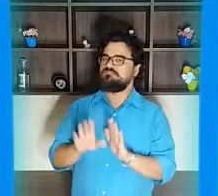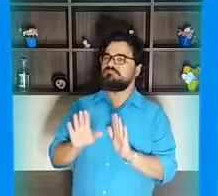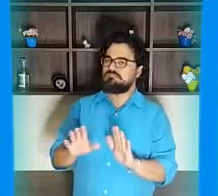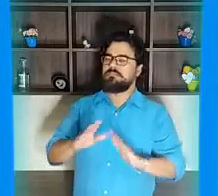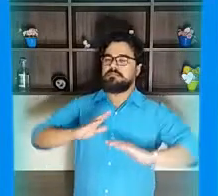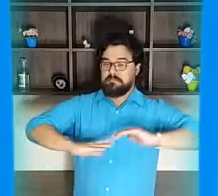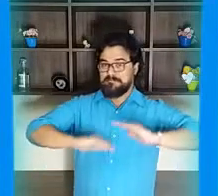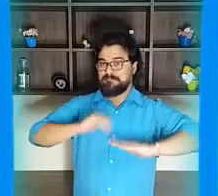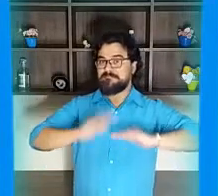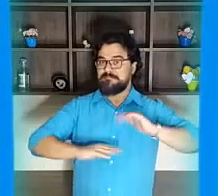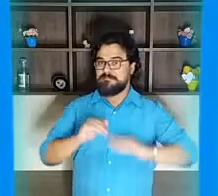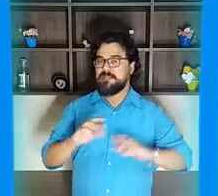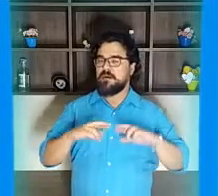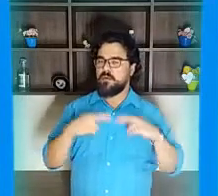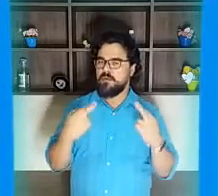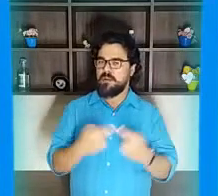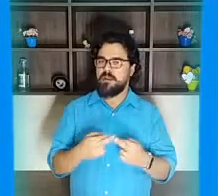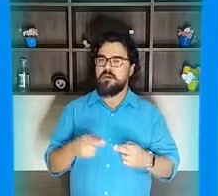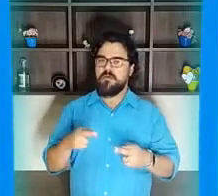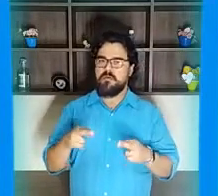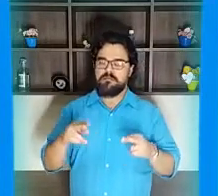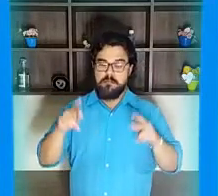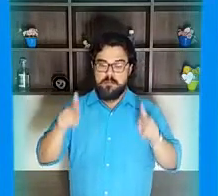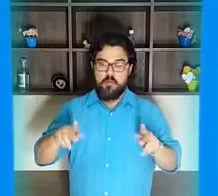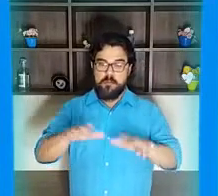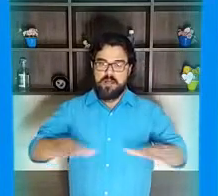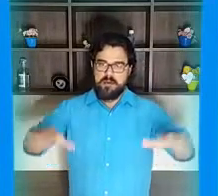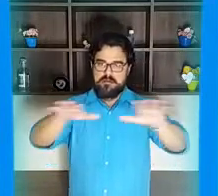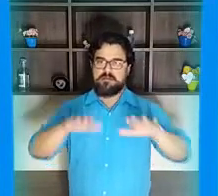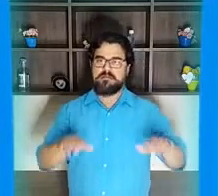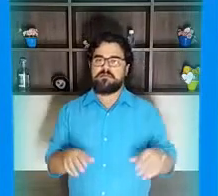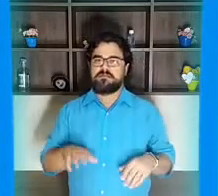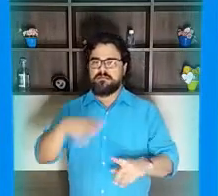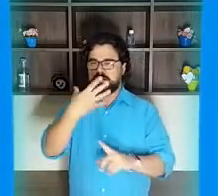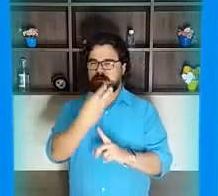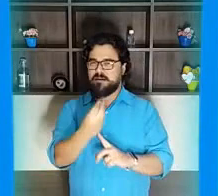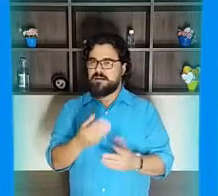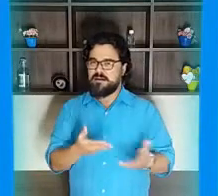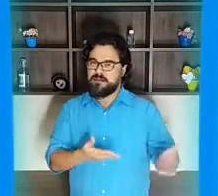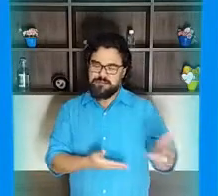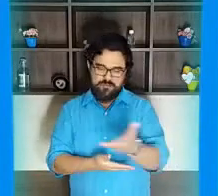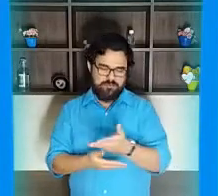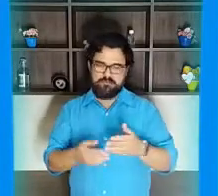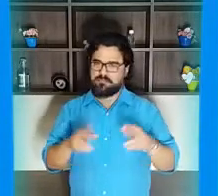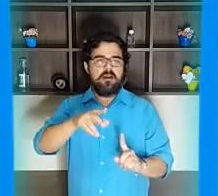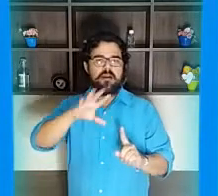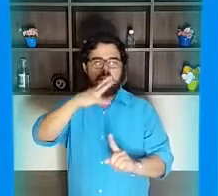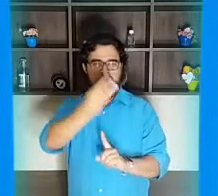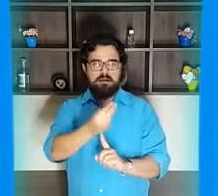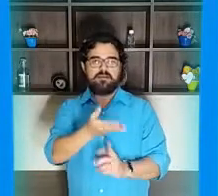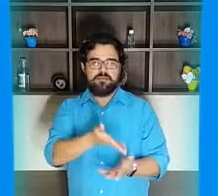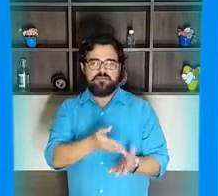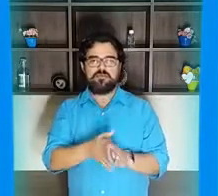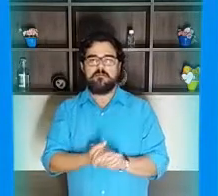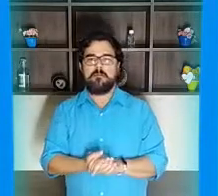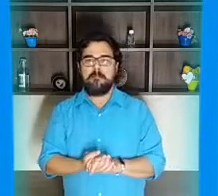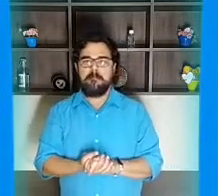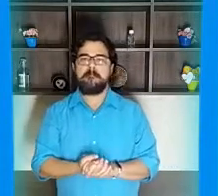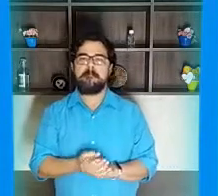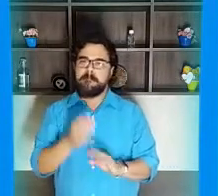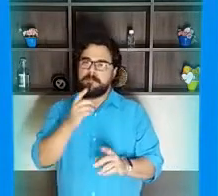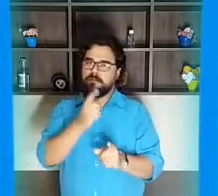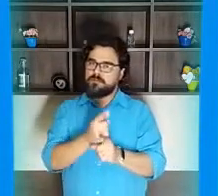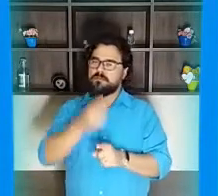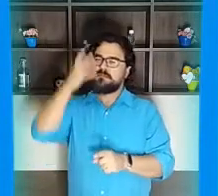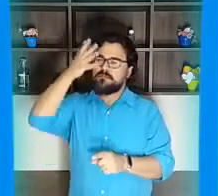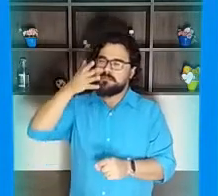reunião pública, de tudo com arte. Reunião mediúnica também com arte. Maravilha. E vocês são meus